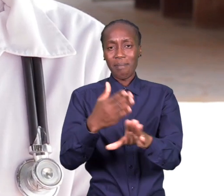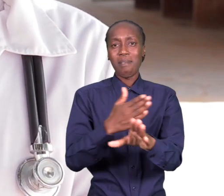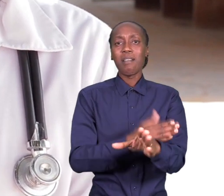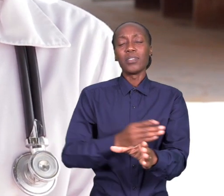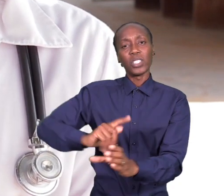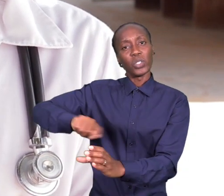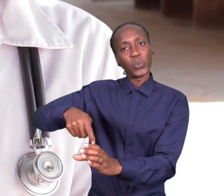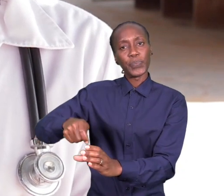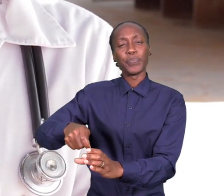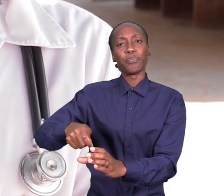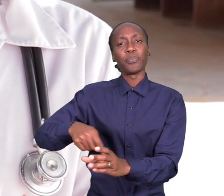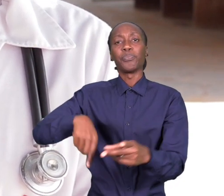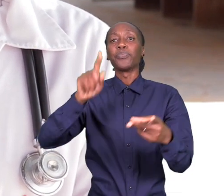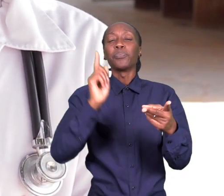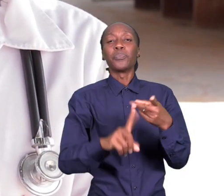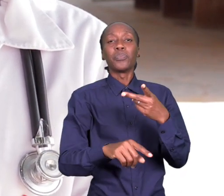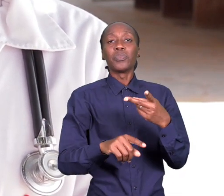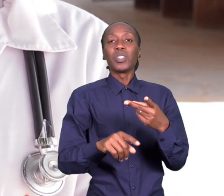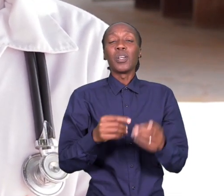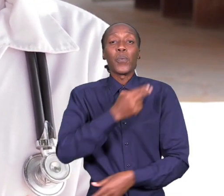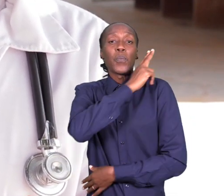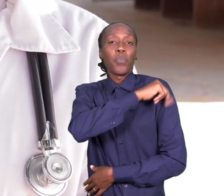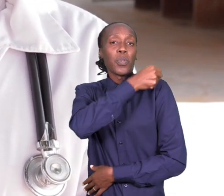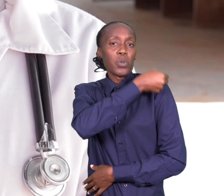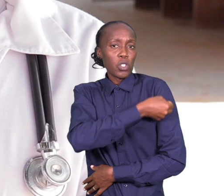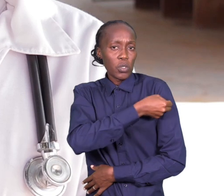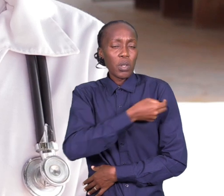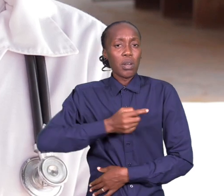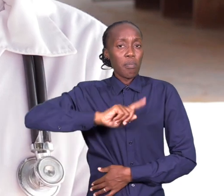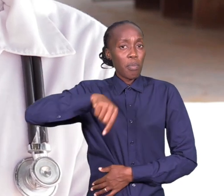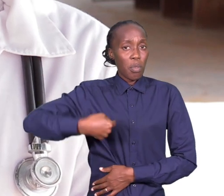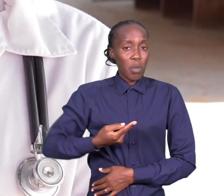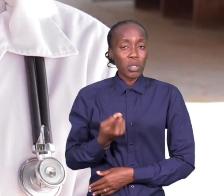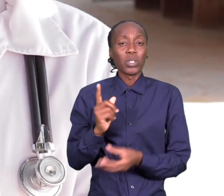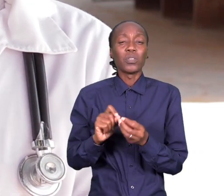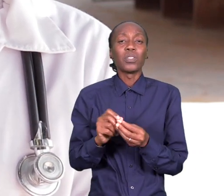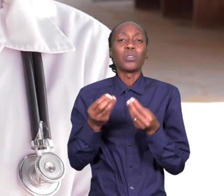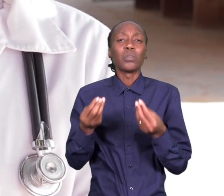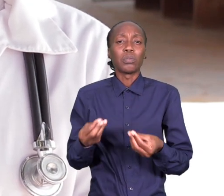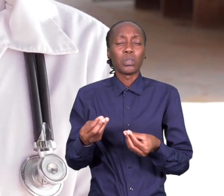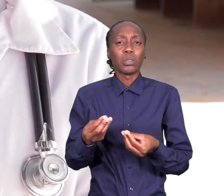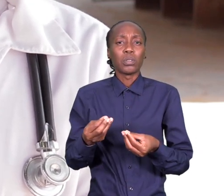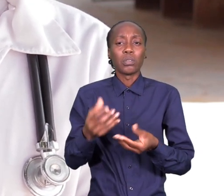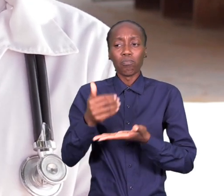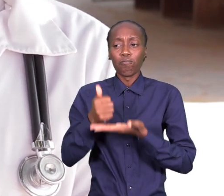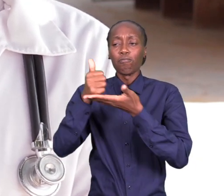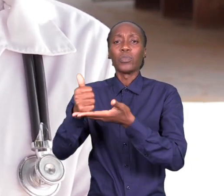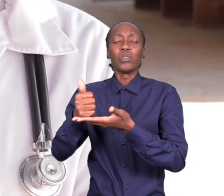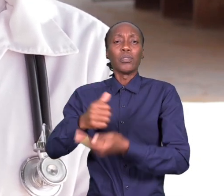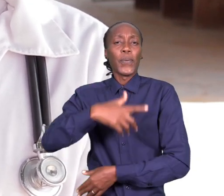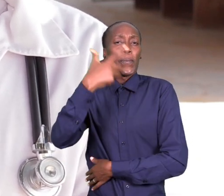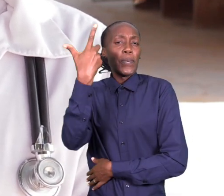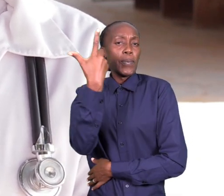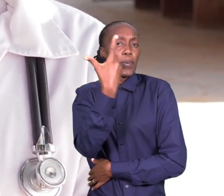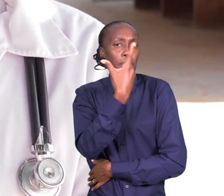ingestão. Agora, a nível da unidade sanitária, nós fornecemos as vacinas